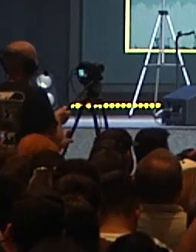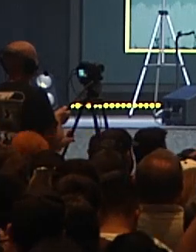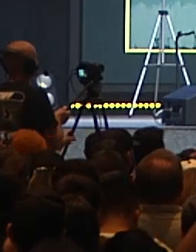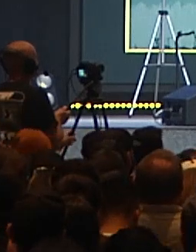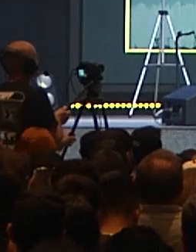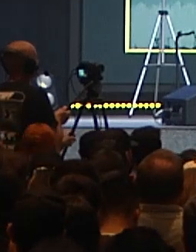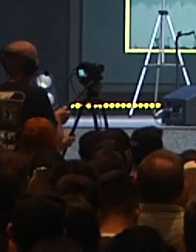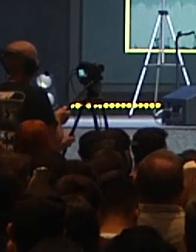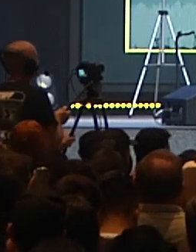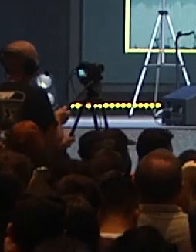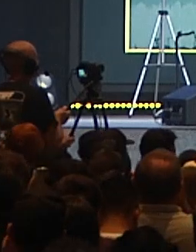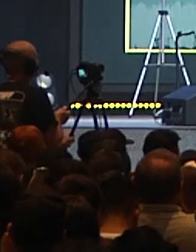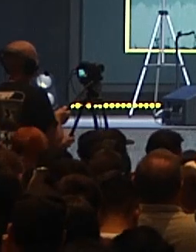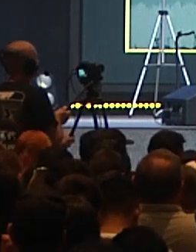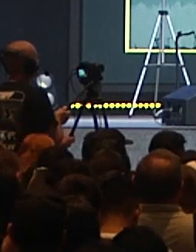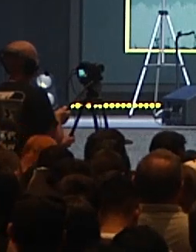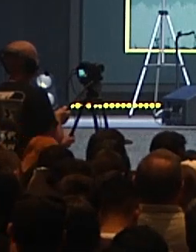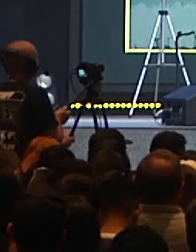depois disto,